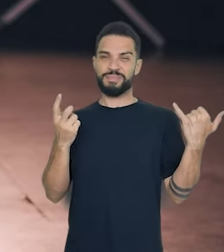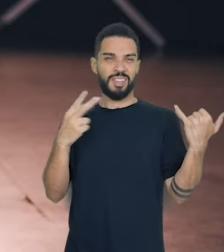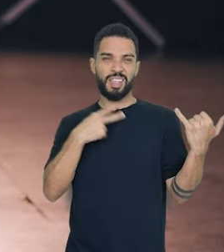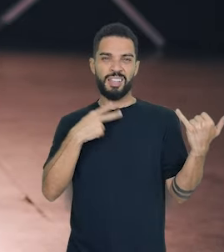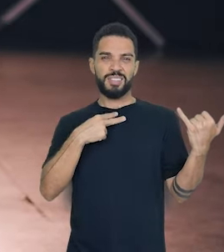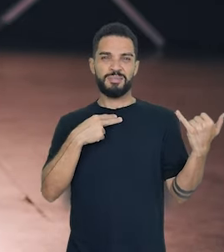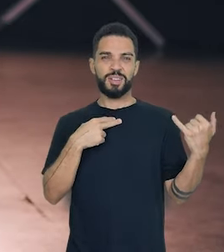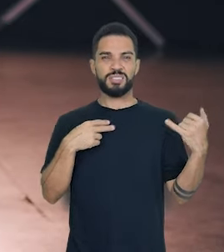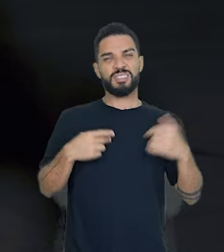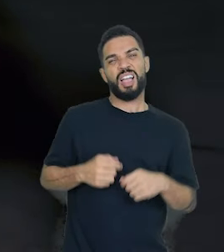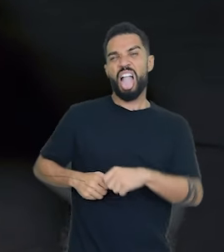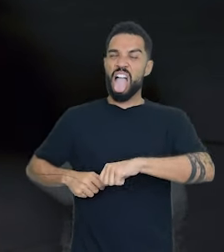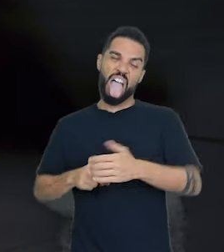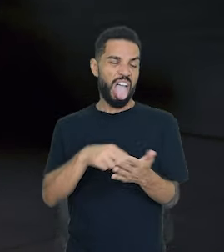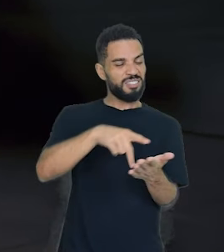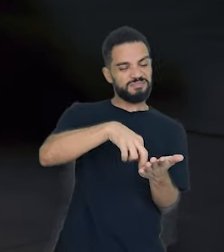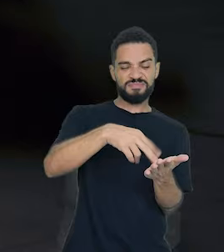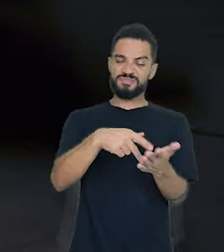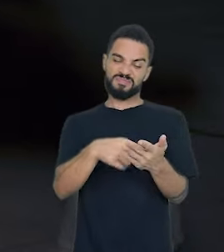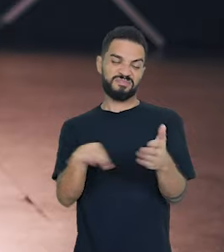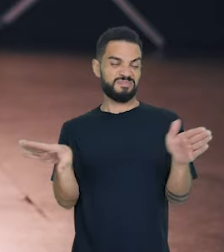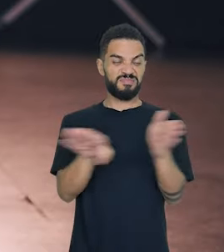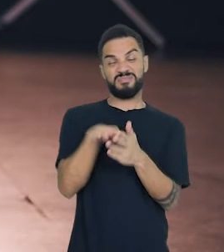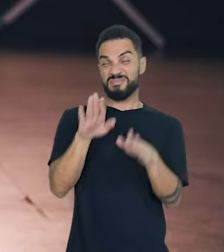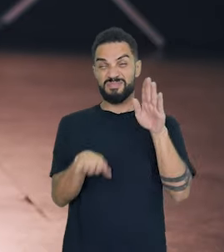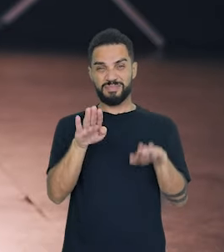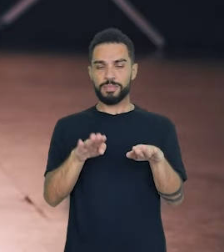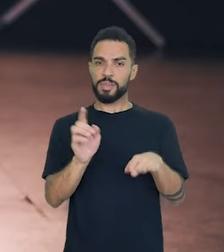quadra. Eu tenho que chegar numa quadra